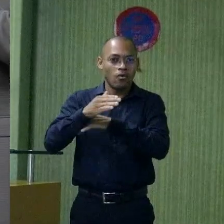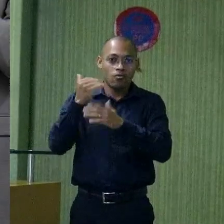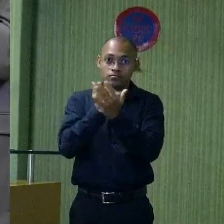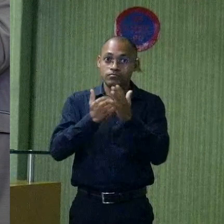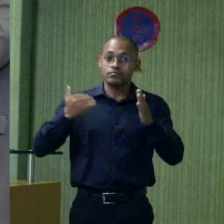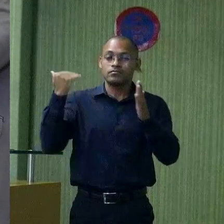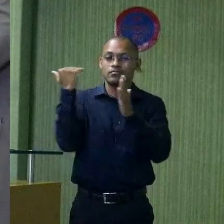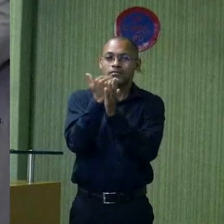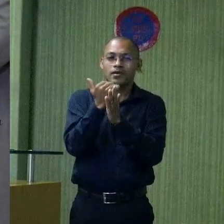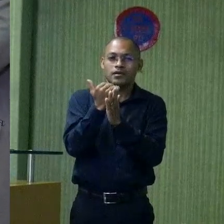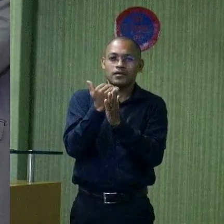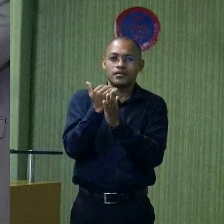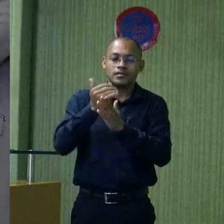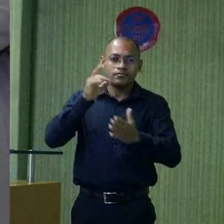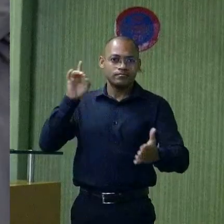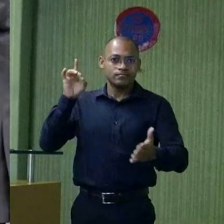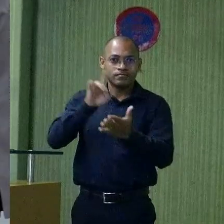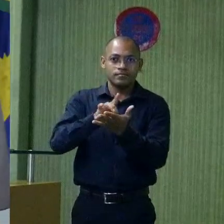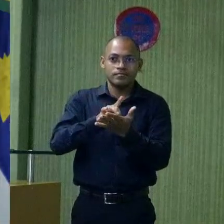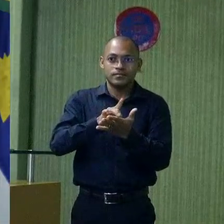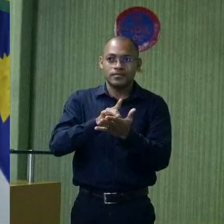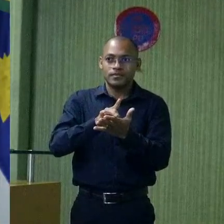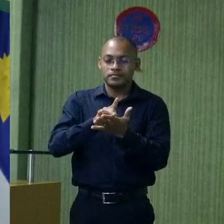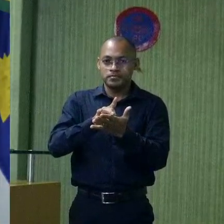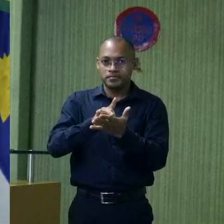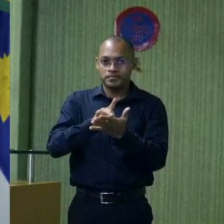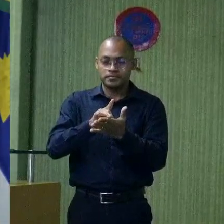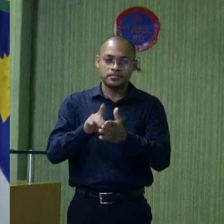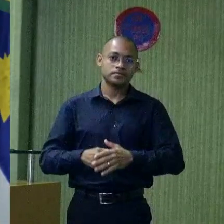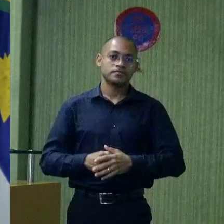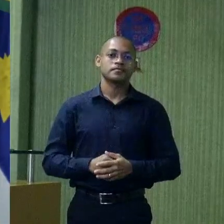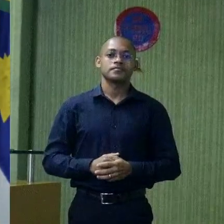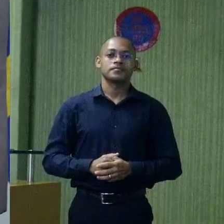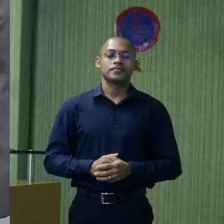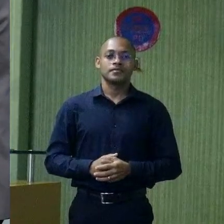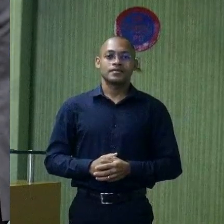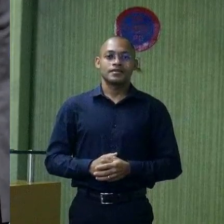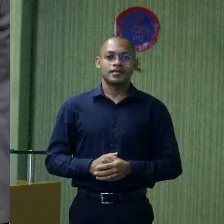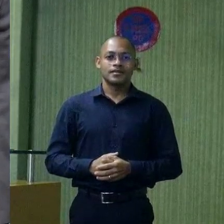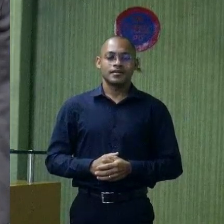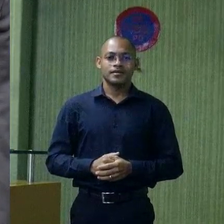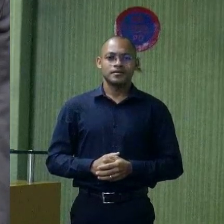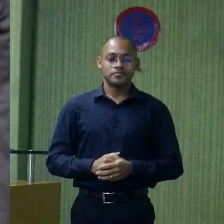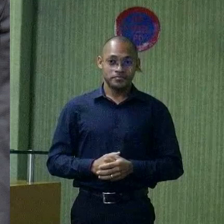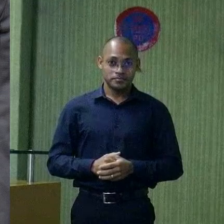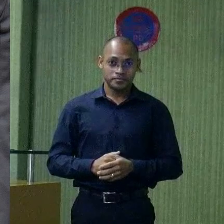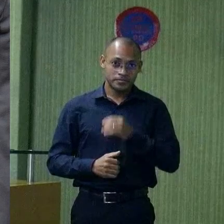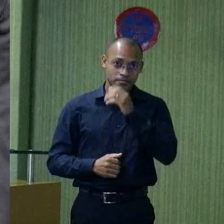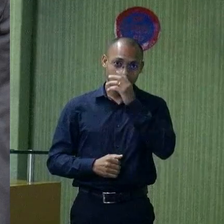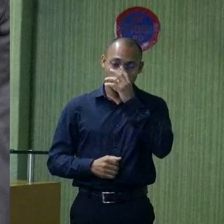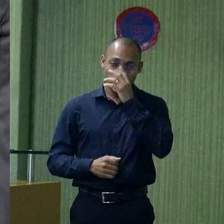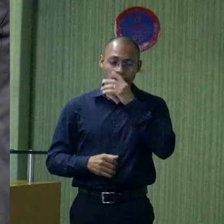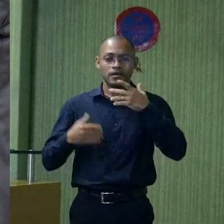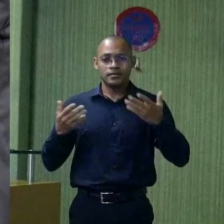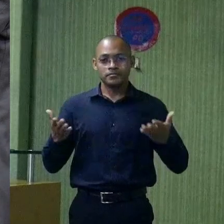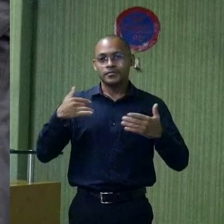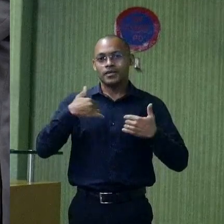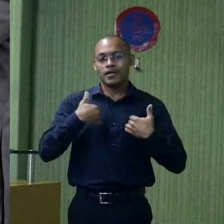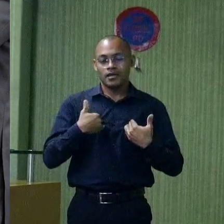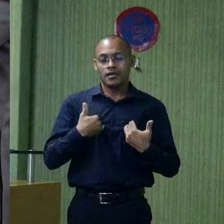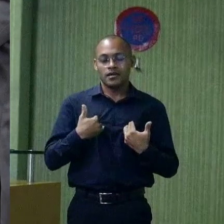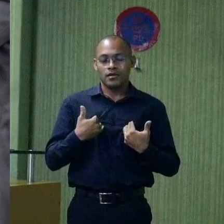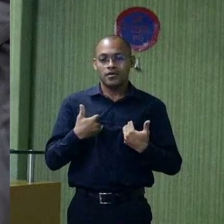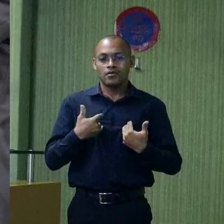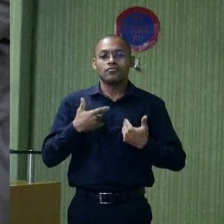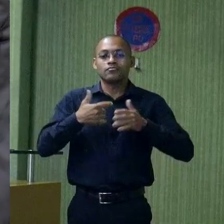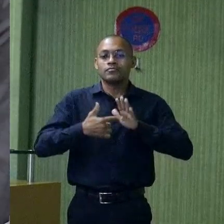da daquela da realização daquelas metas ali previstas bom E aí eu trago uma menção